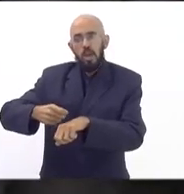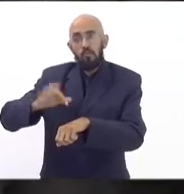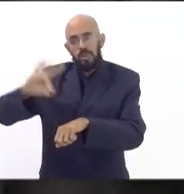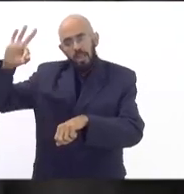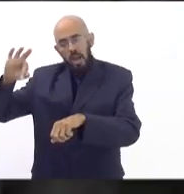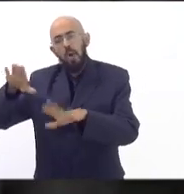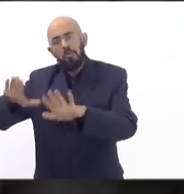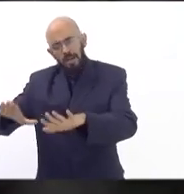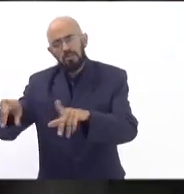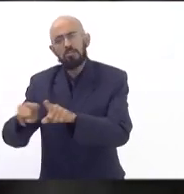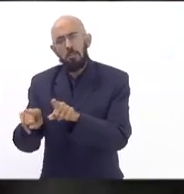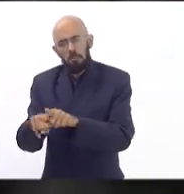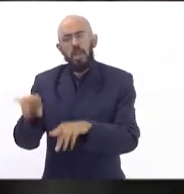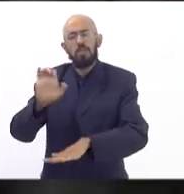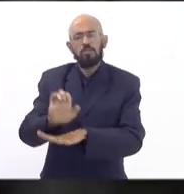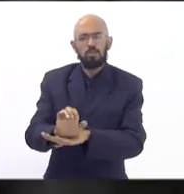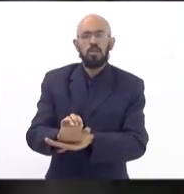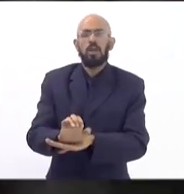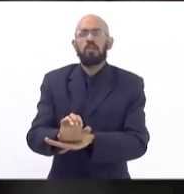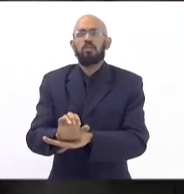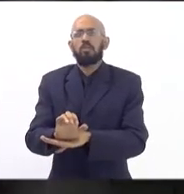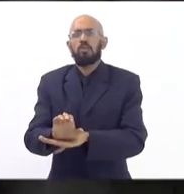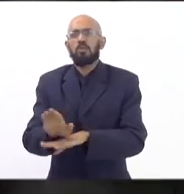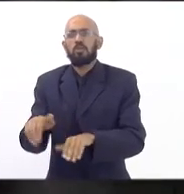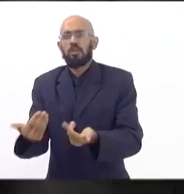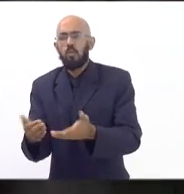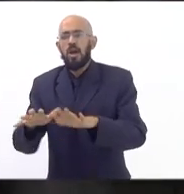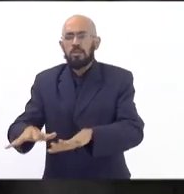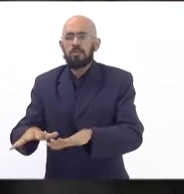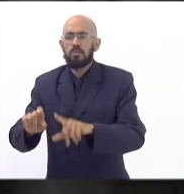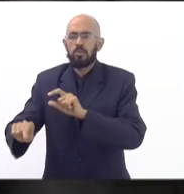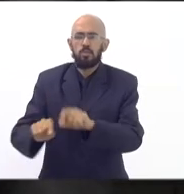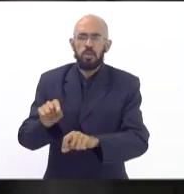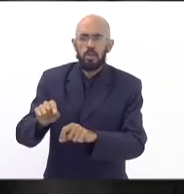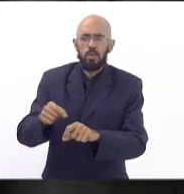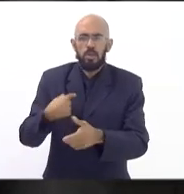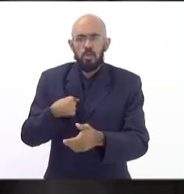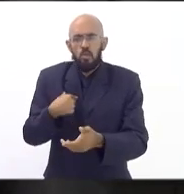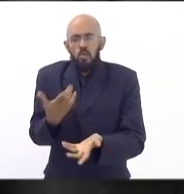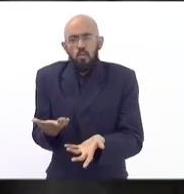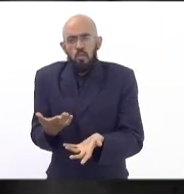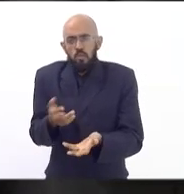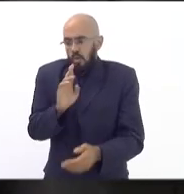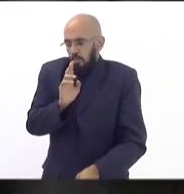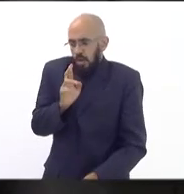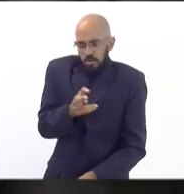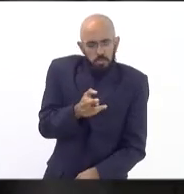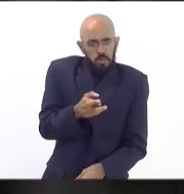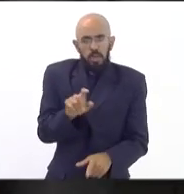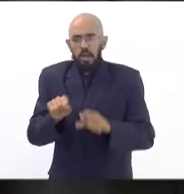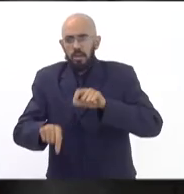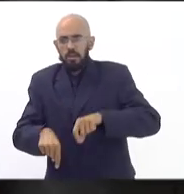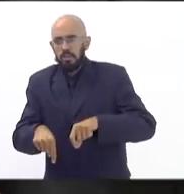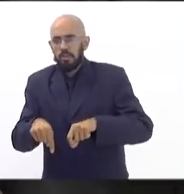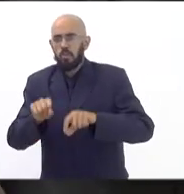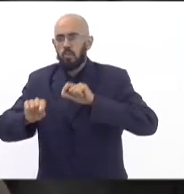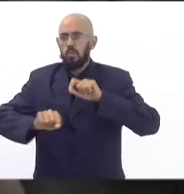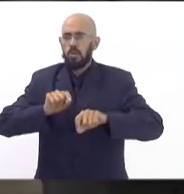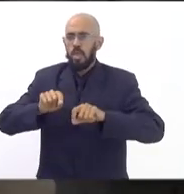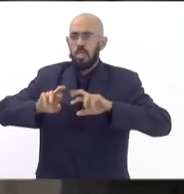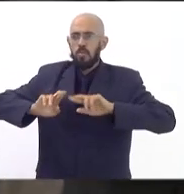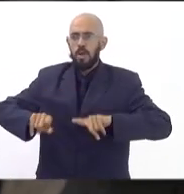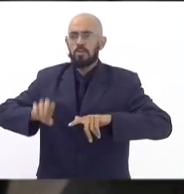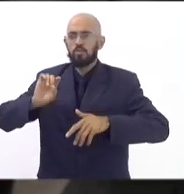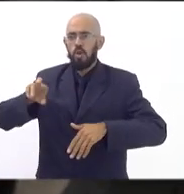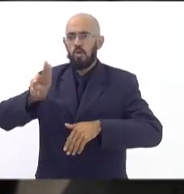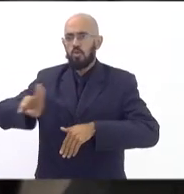mais muitas em nível Estadual também então assim é eu lhe dou aqui não uma resposta é exatamente em